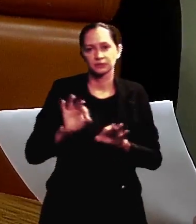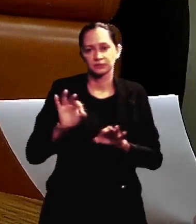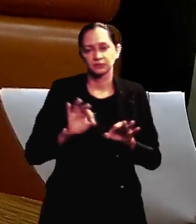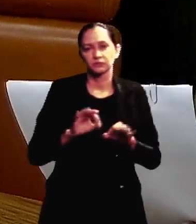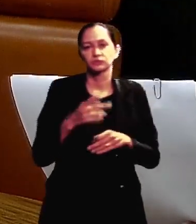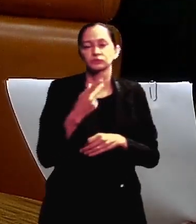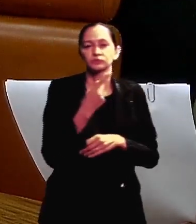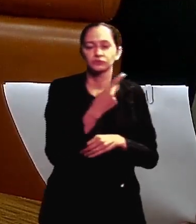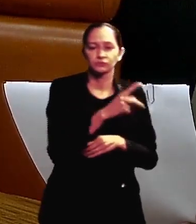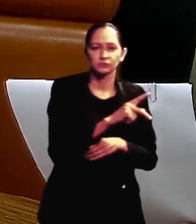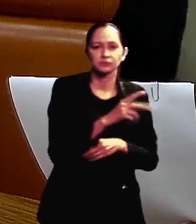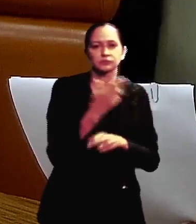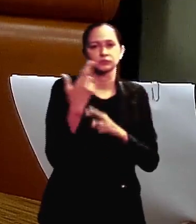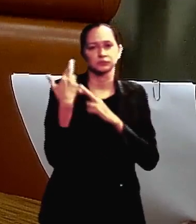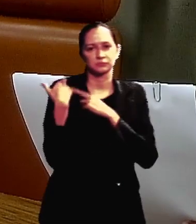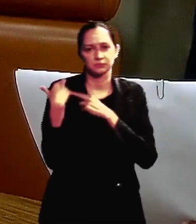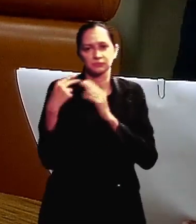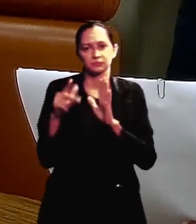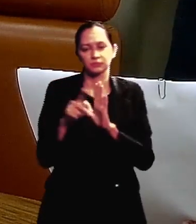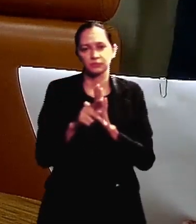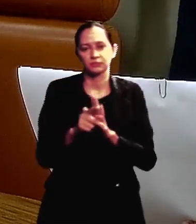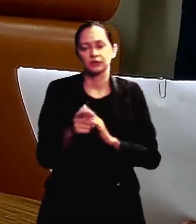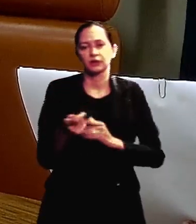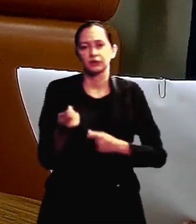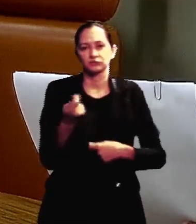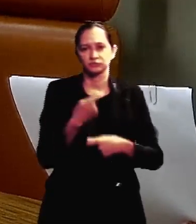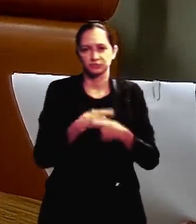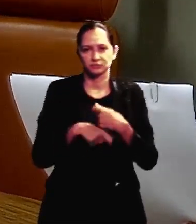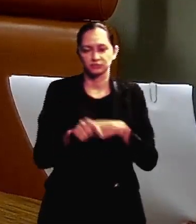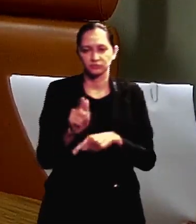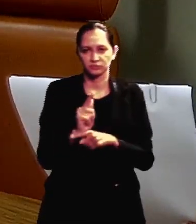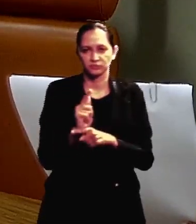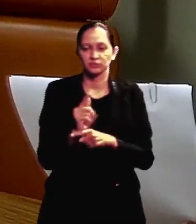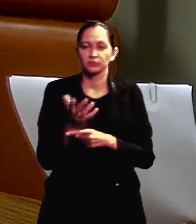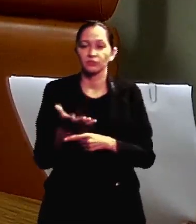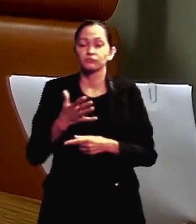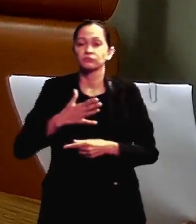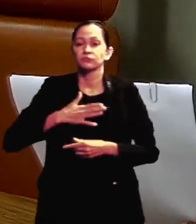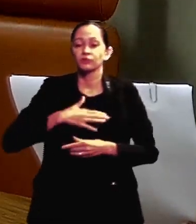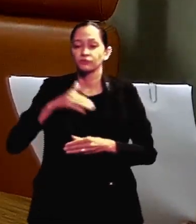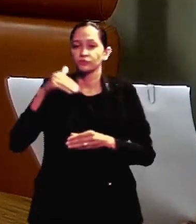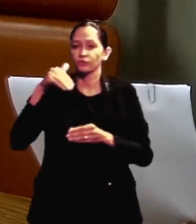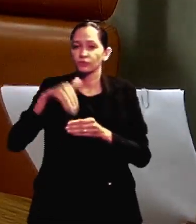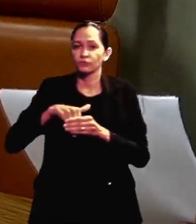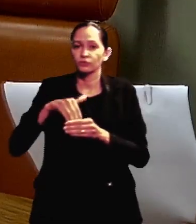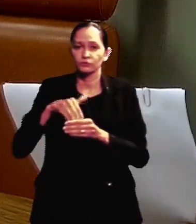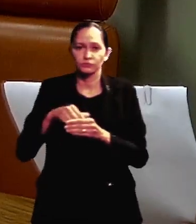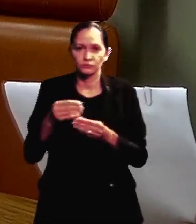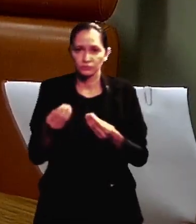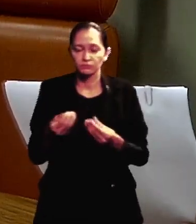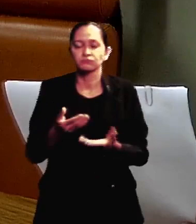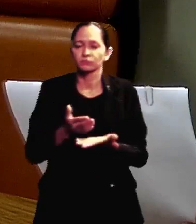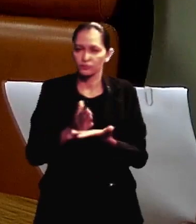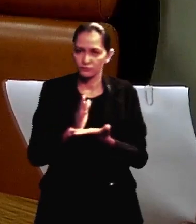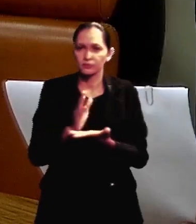competências próprias da administração e gestão. Portanto, eu apresento um voto separado, senhor presidente,